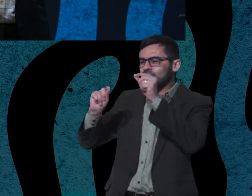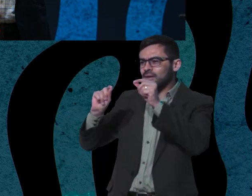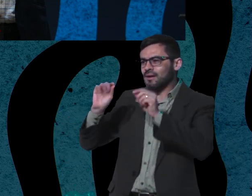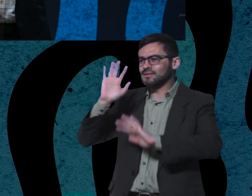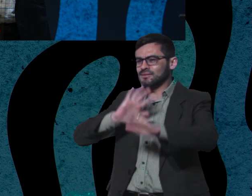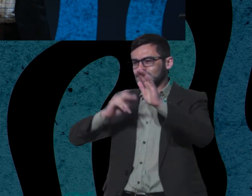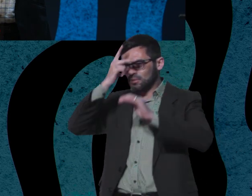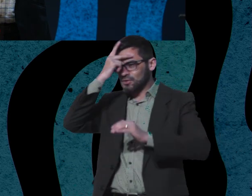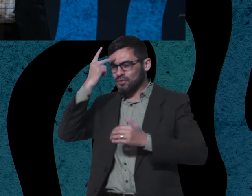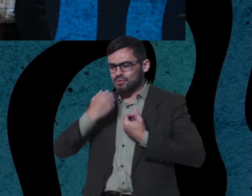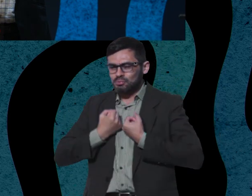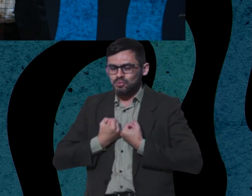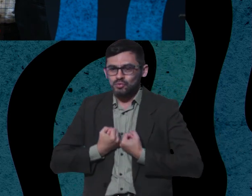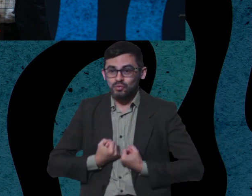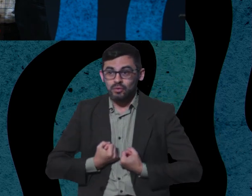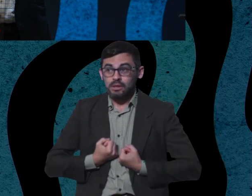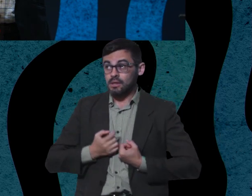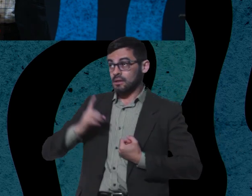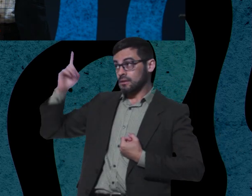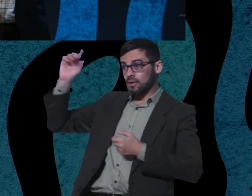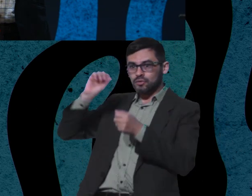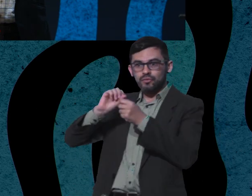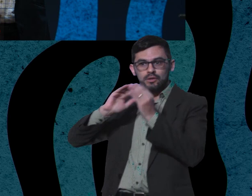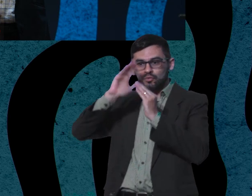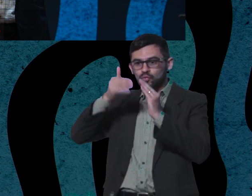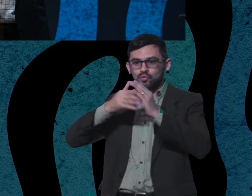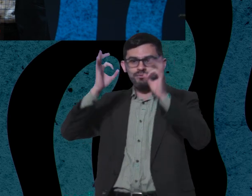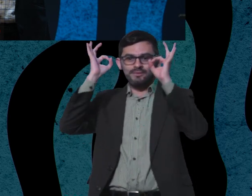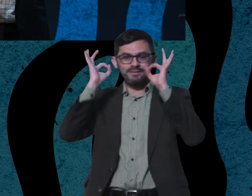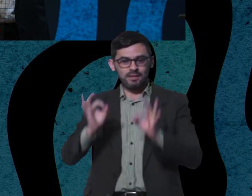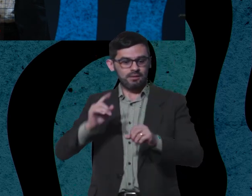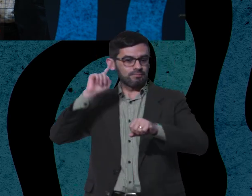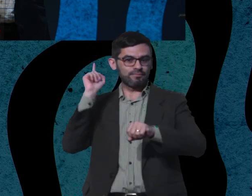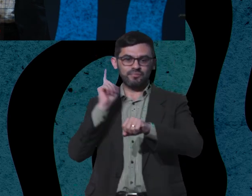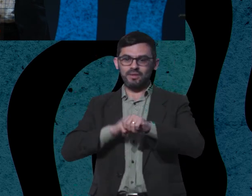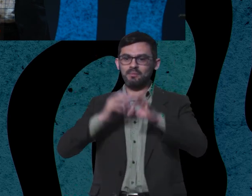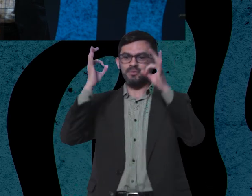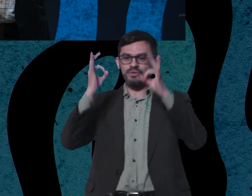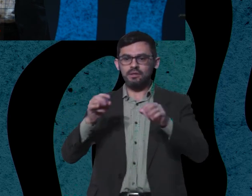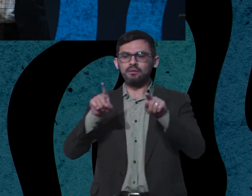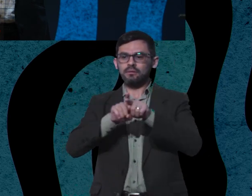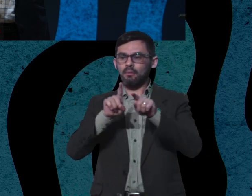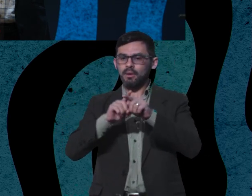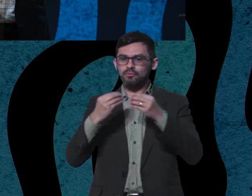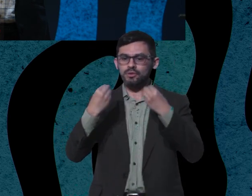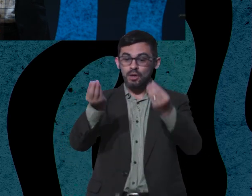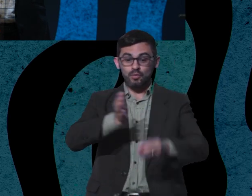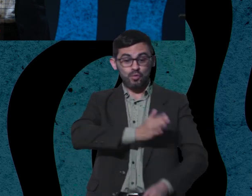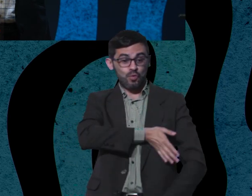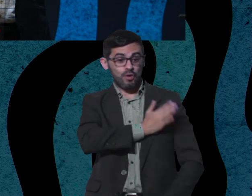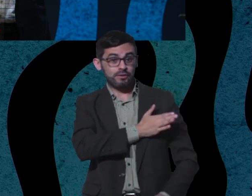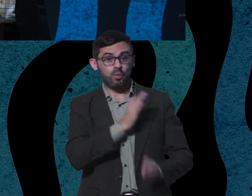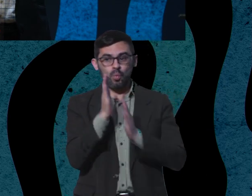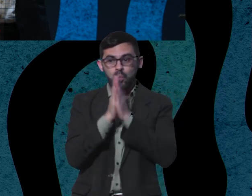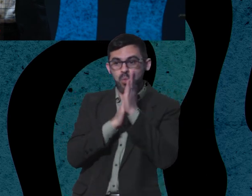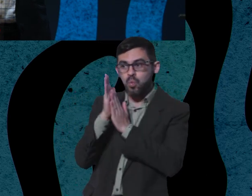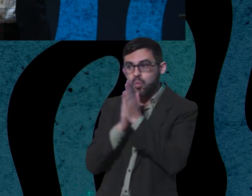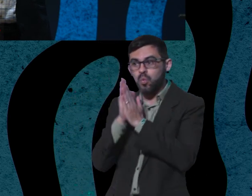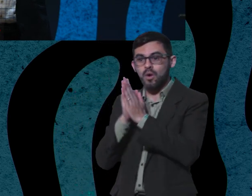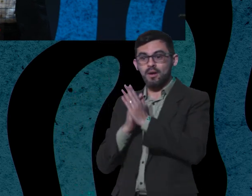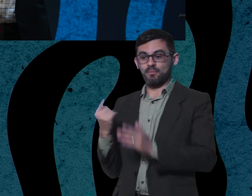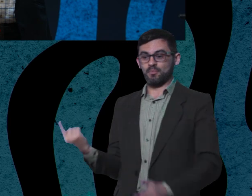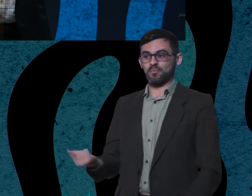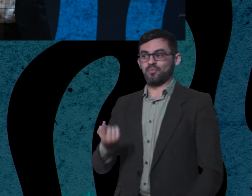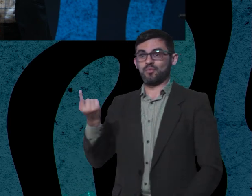aos homens. Ele fez tudo apropriado a seu tempo. Também pôs no coração do homem um anseio pela